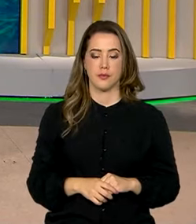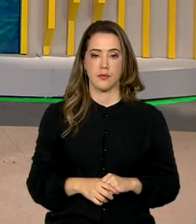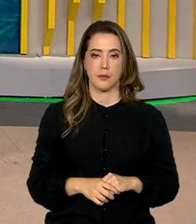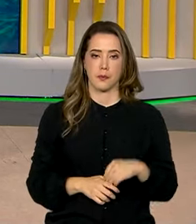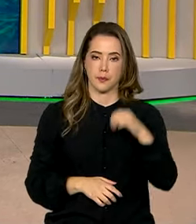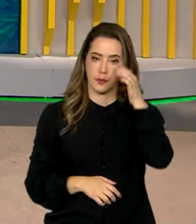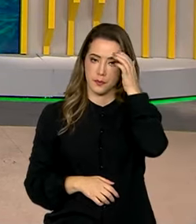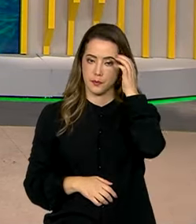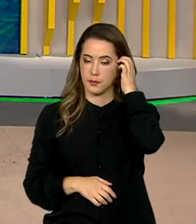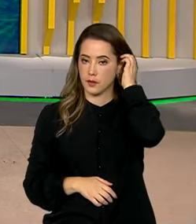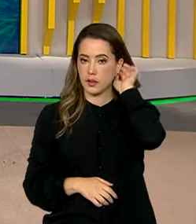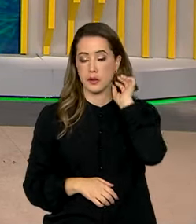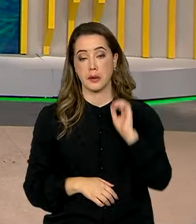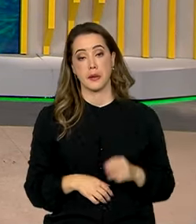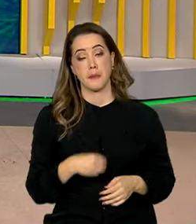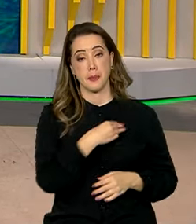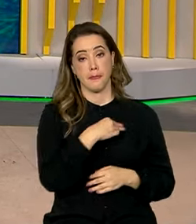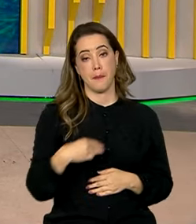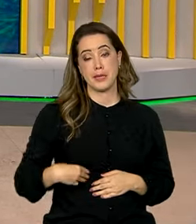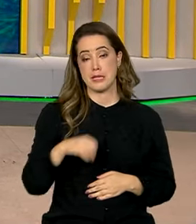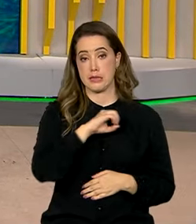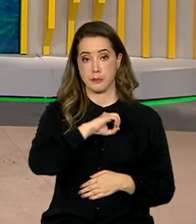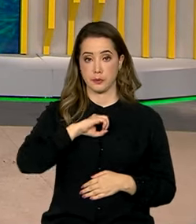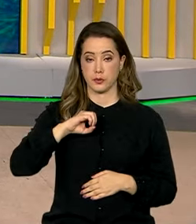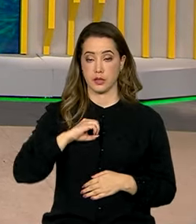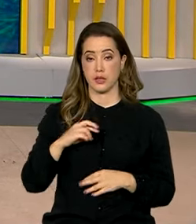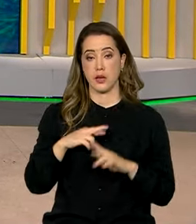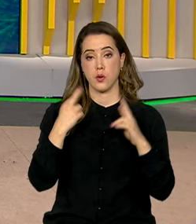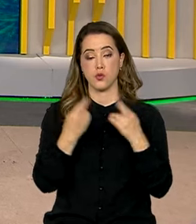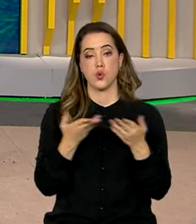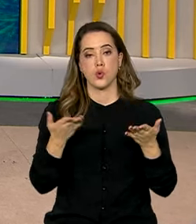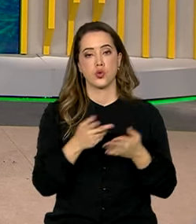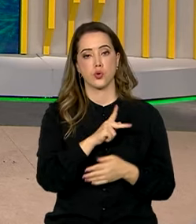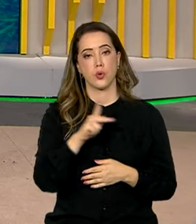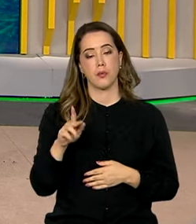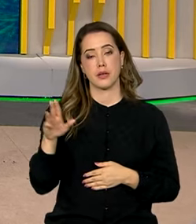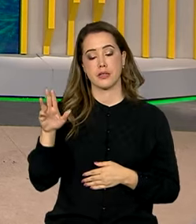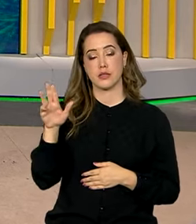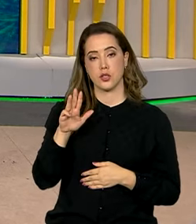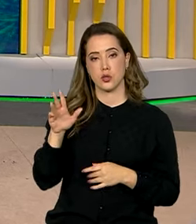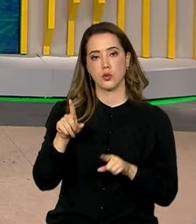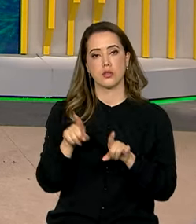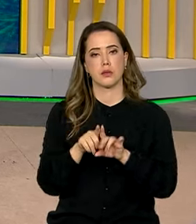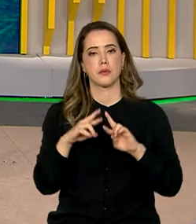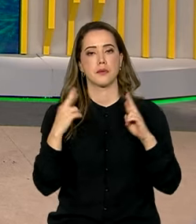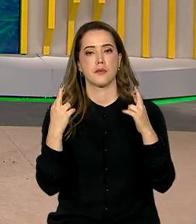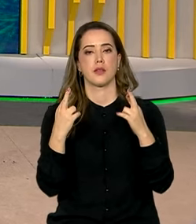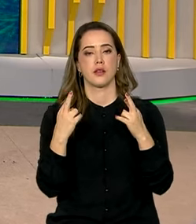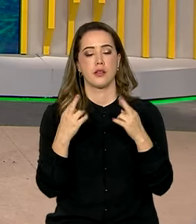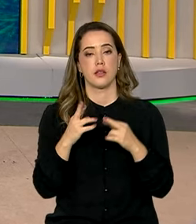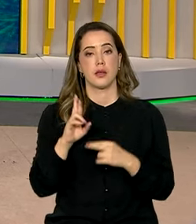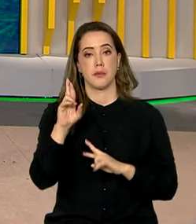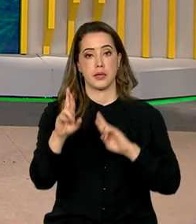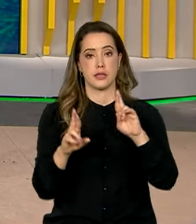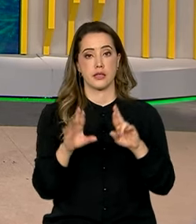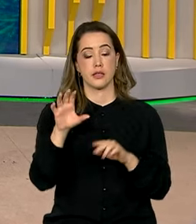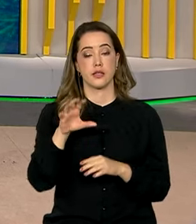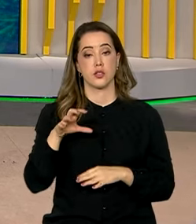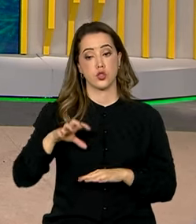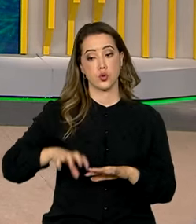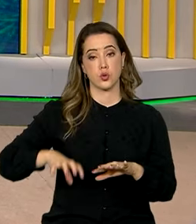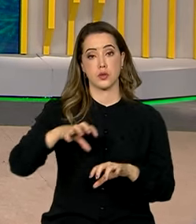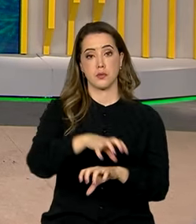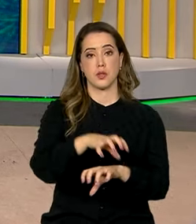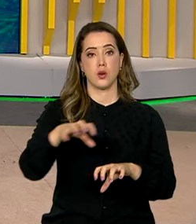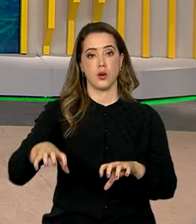A ministra Marina Silva esteve hoje em reunião com o presidente Lula e com representantes de todos os biomas brasileiros.